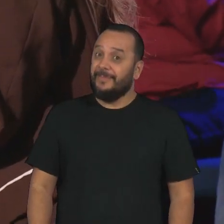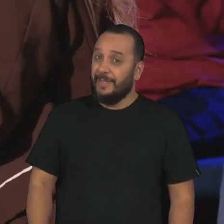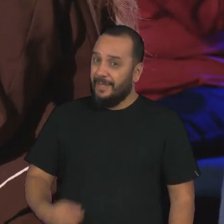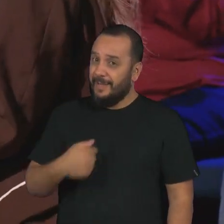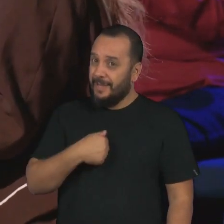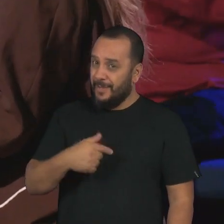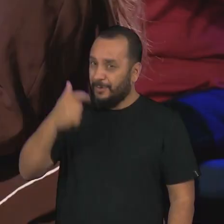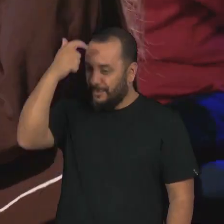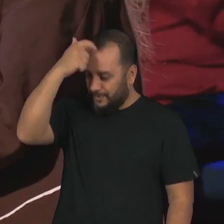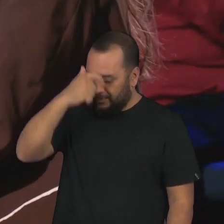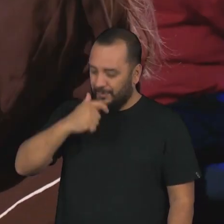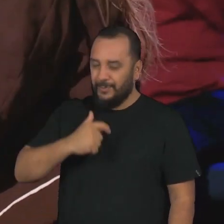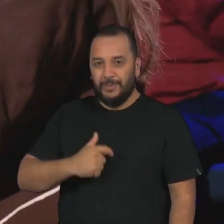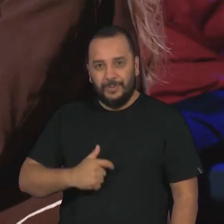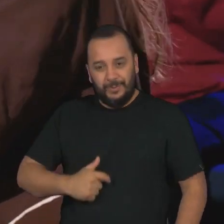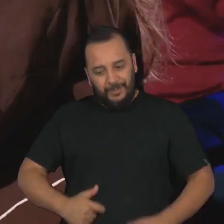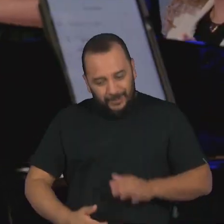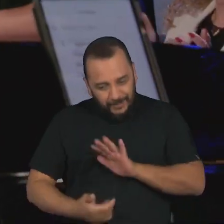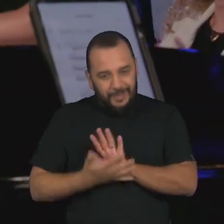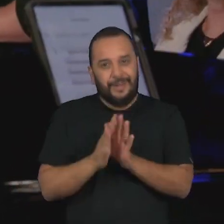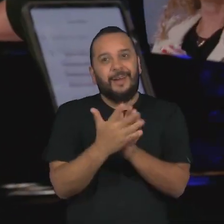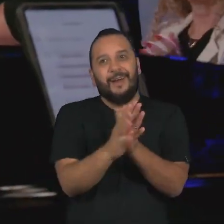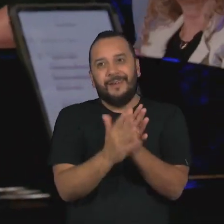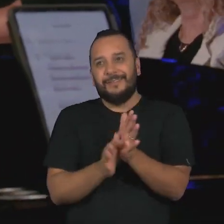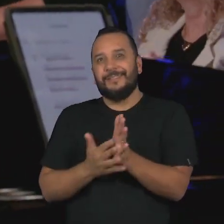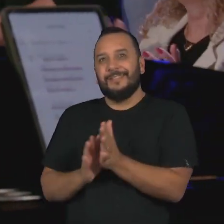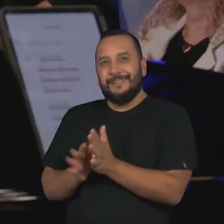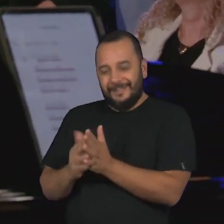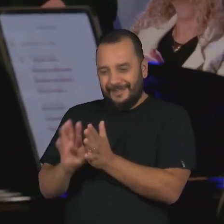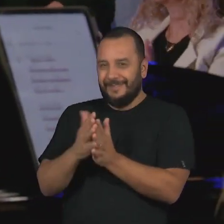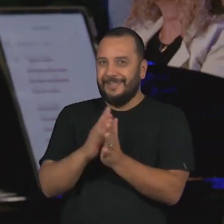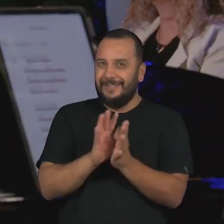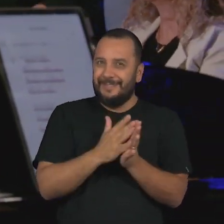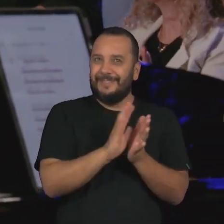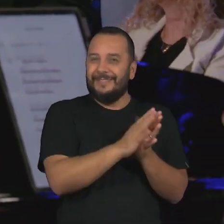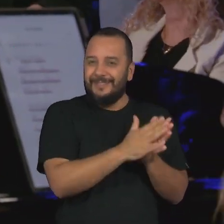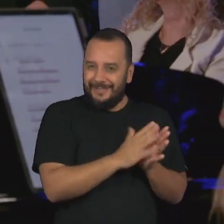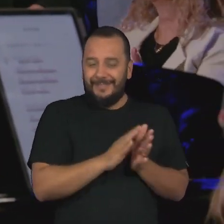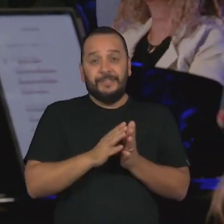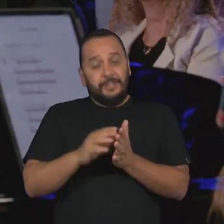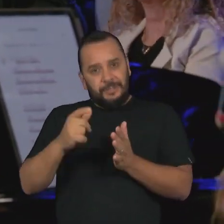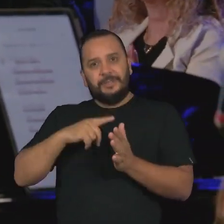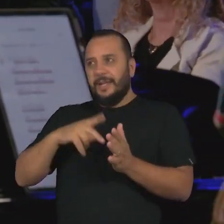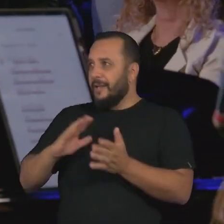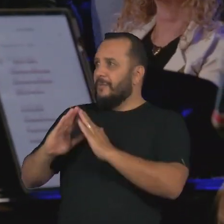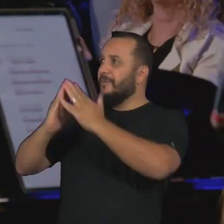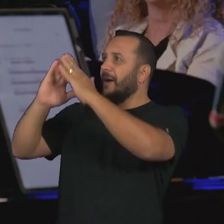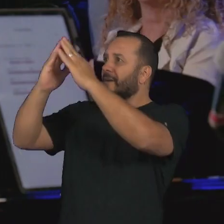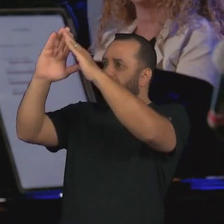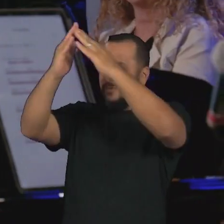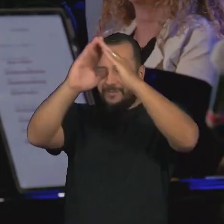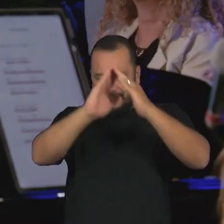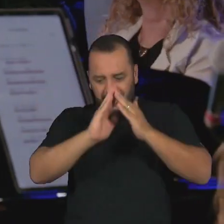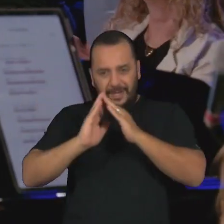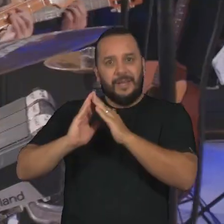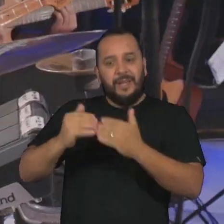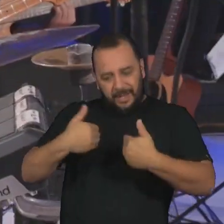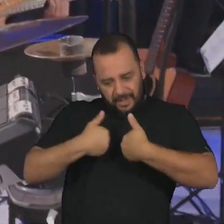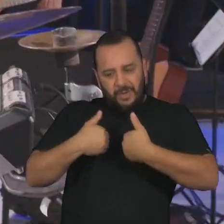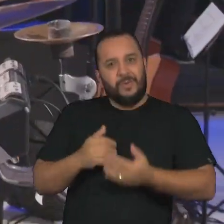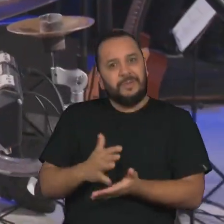Eu sou o samba, a voz do morro sou eu mesmo, sim